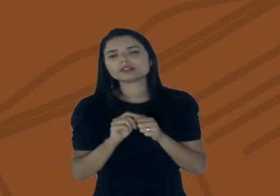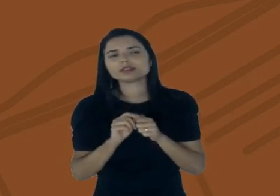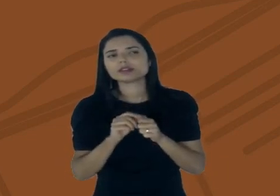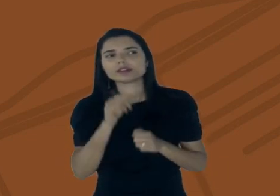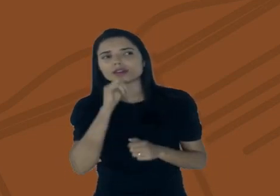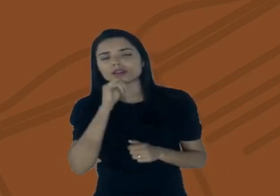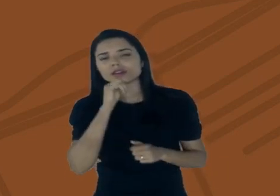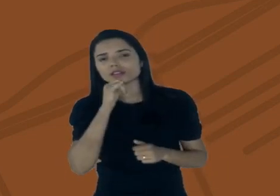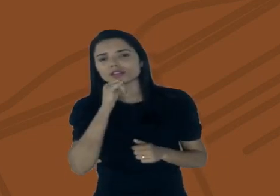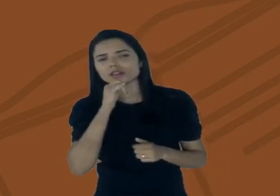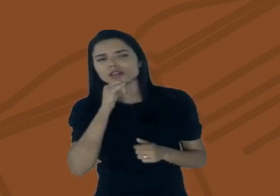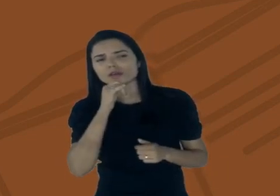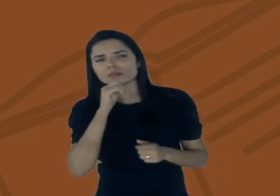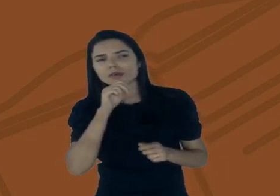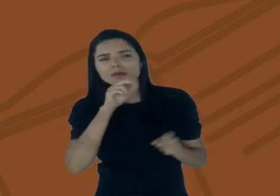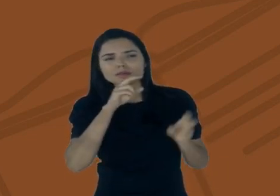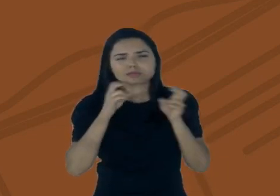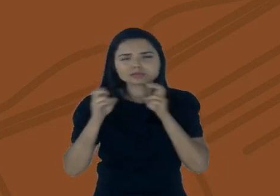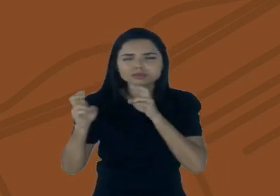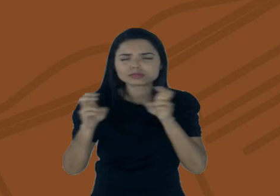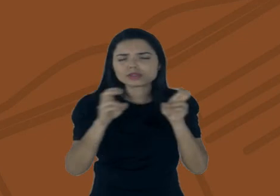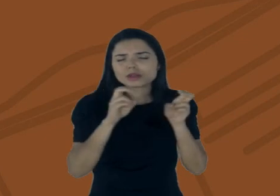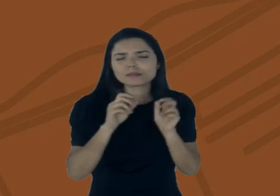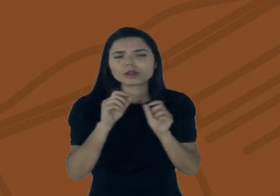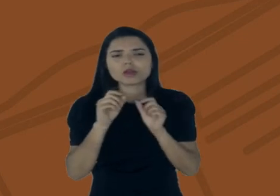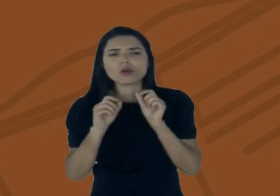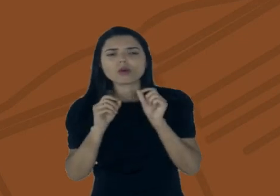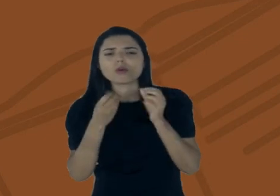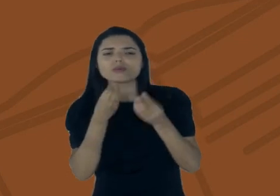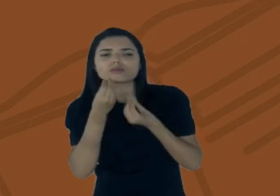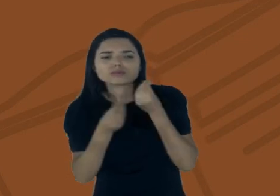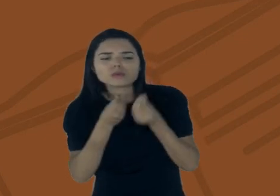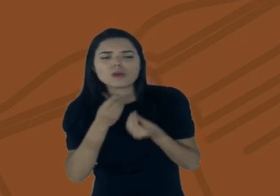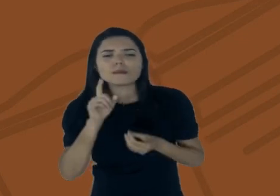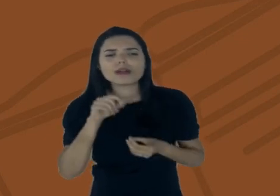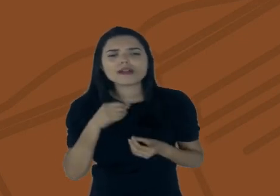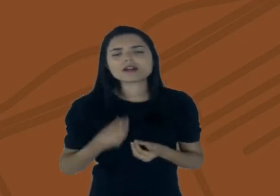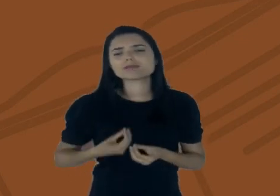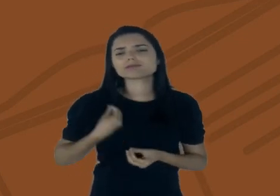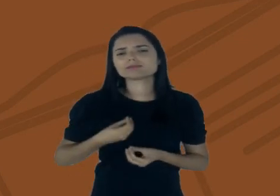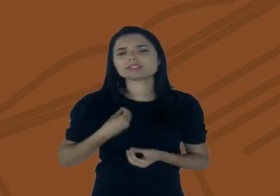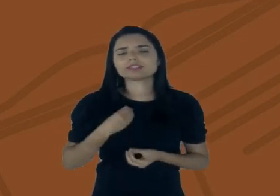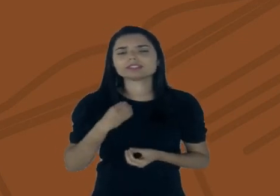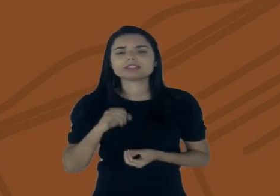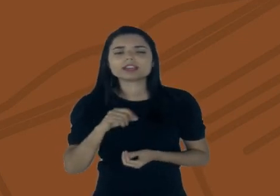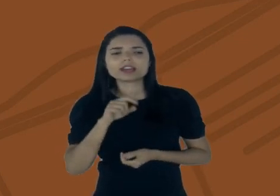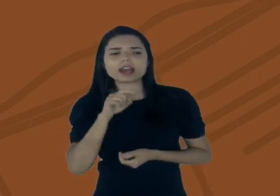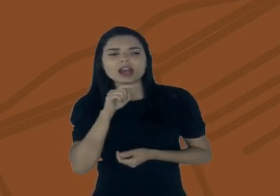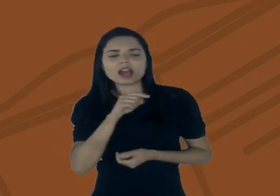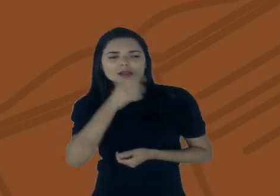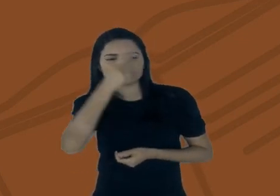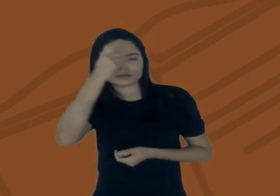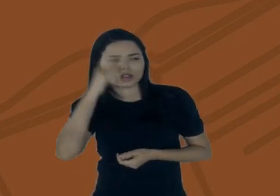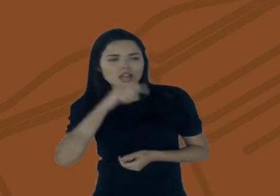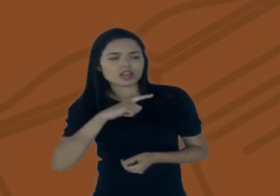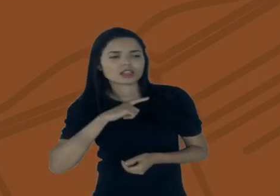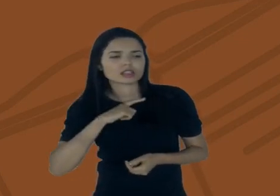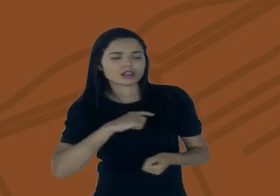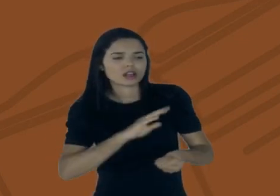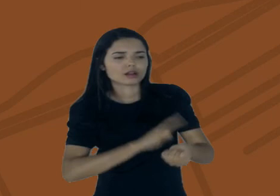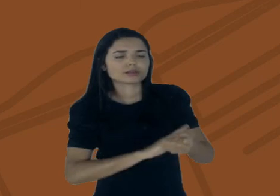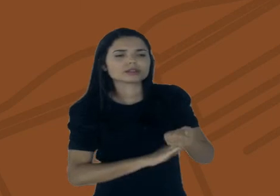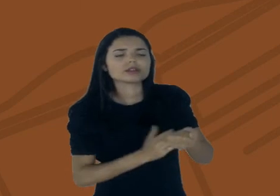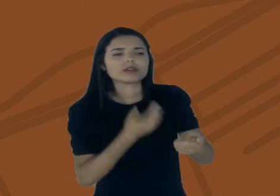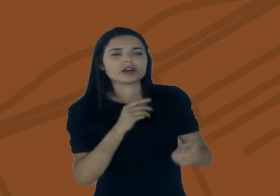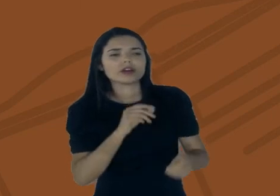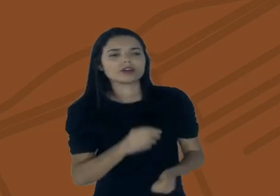um balanço de como é o dia a dia dessa pessoa, para você perceber como é essa questão, se essa pessoa faz atividade física, se ela não faz, se